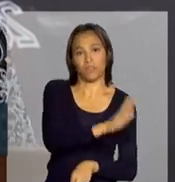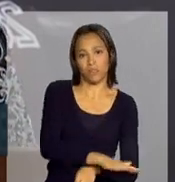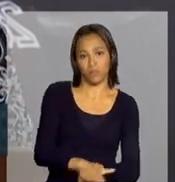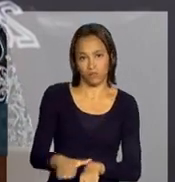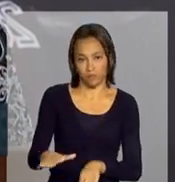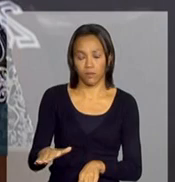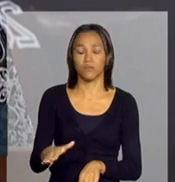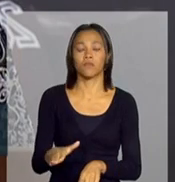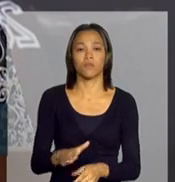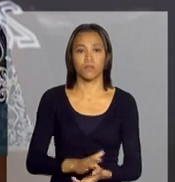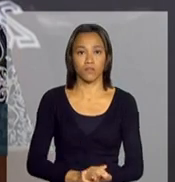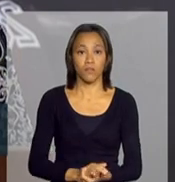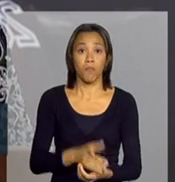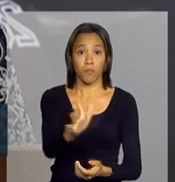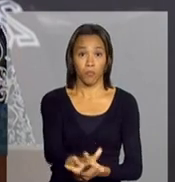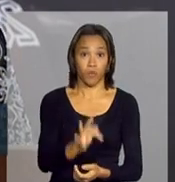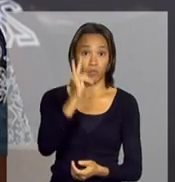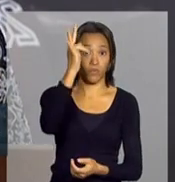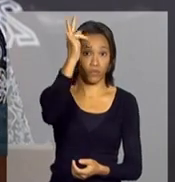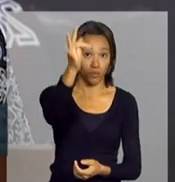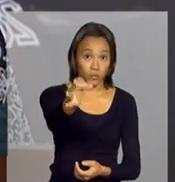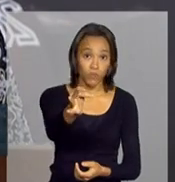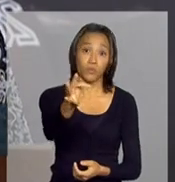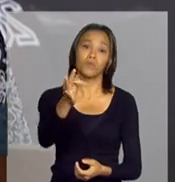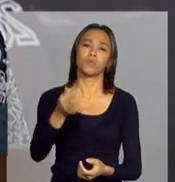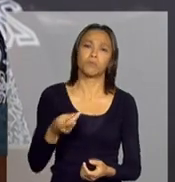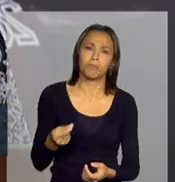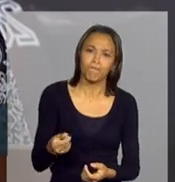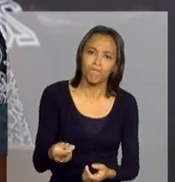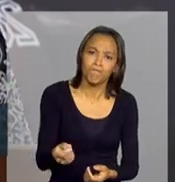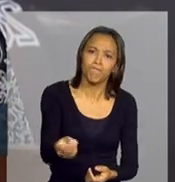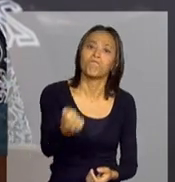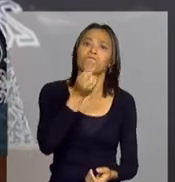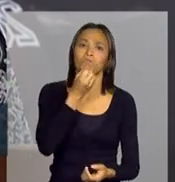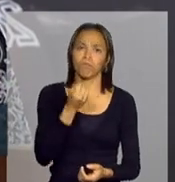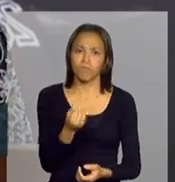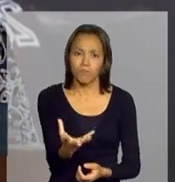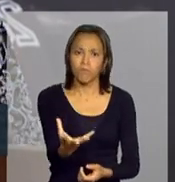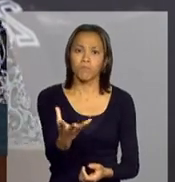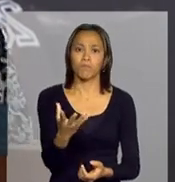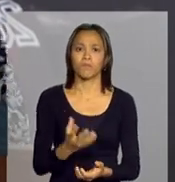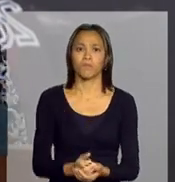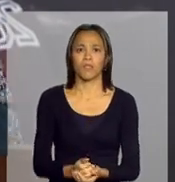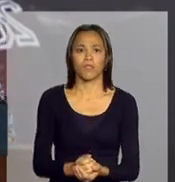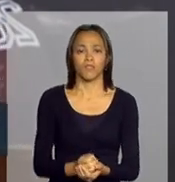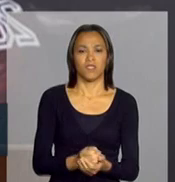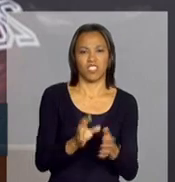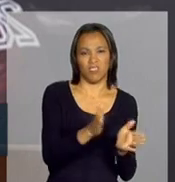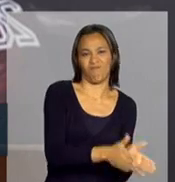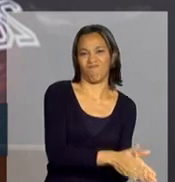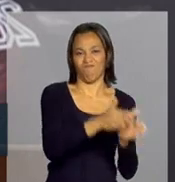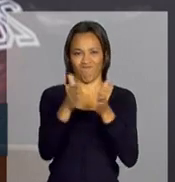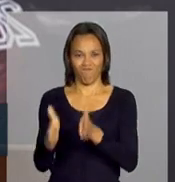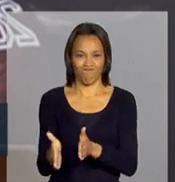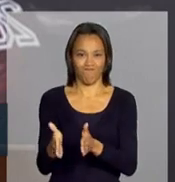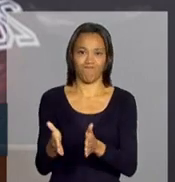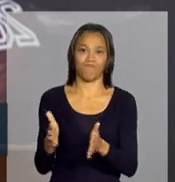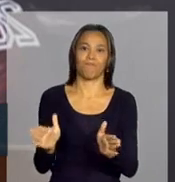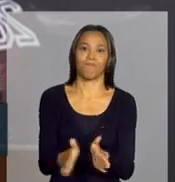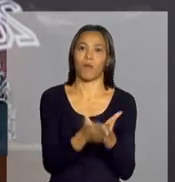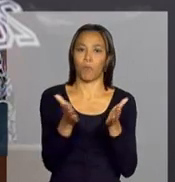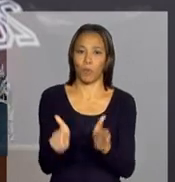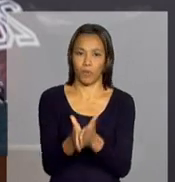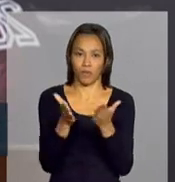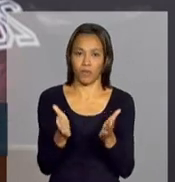crianças para um futuro sustentável e permanente de saída da pobreza